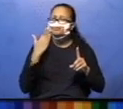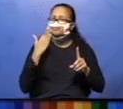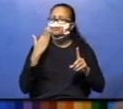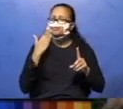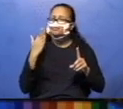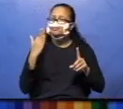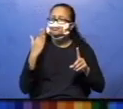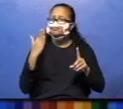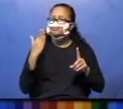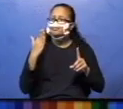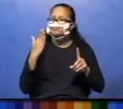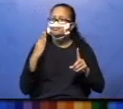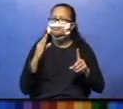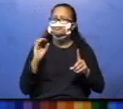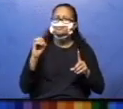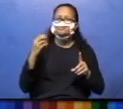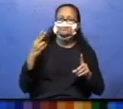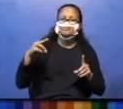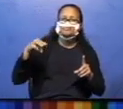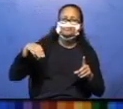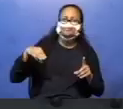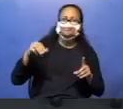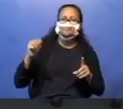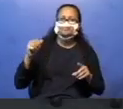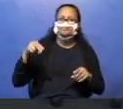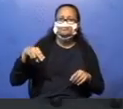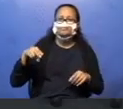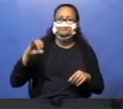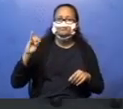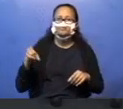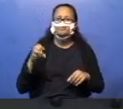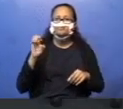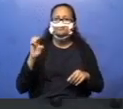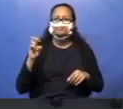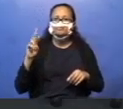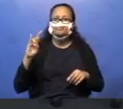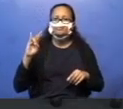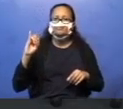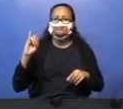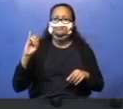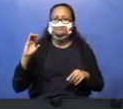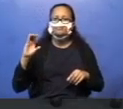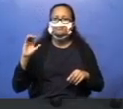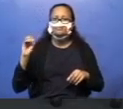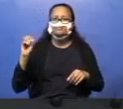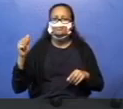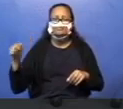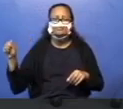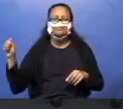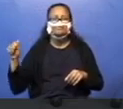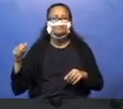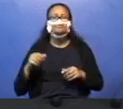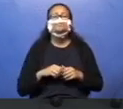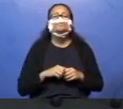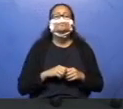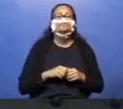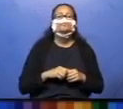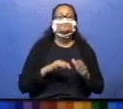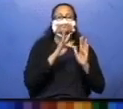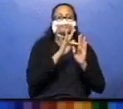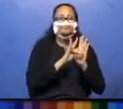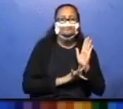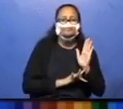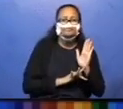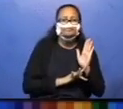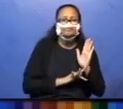por exemplo? A hortelã dá aquele cheirinho fresquinho, né? Bem gostosinho. Esse texto,